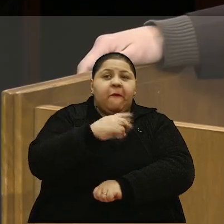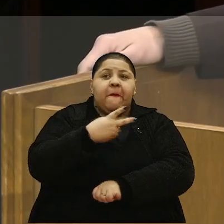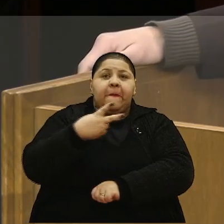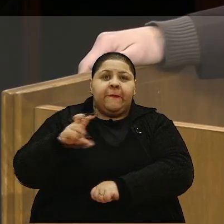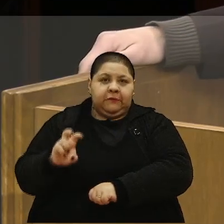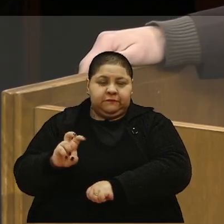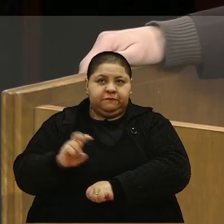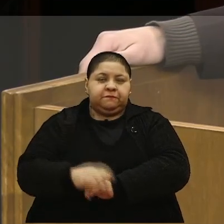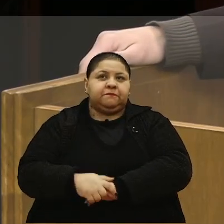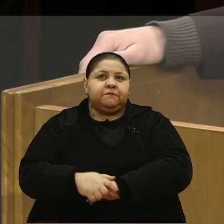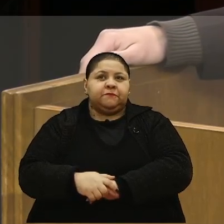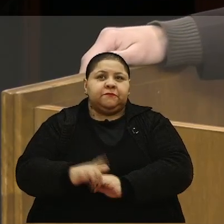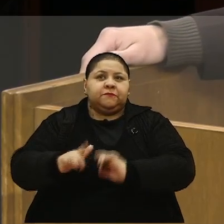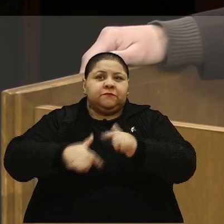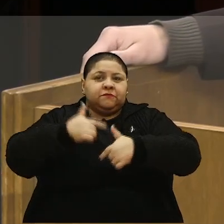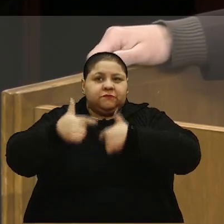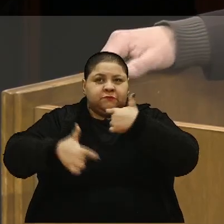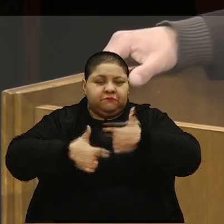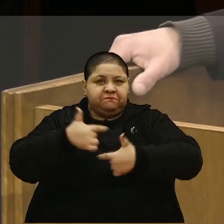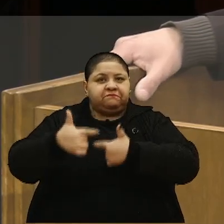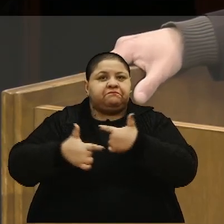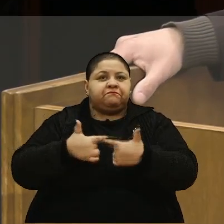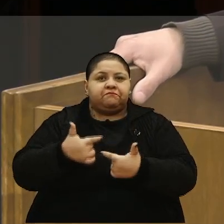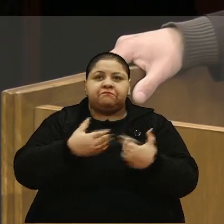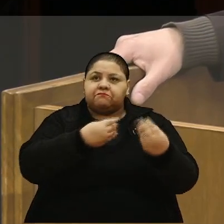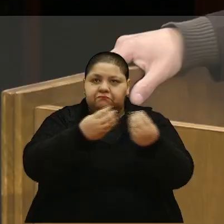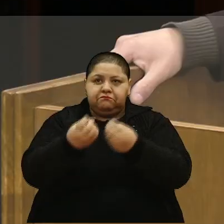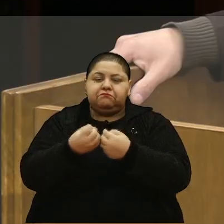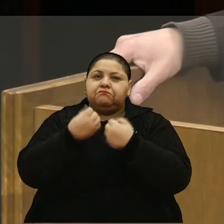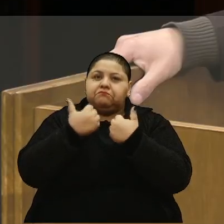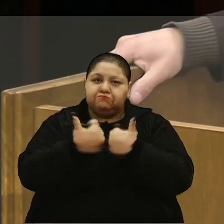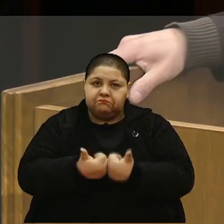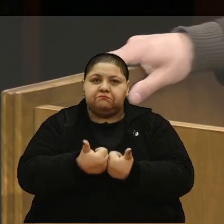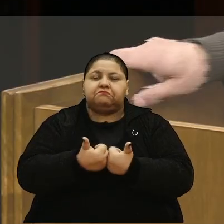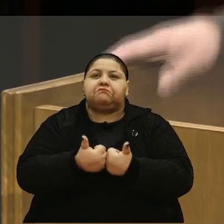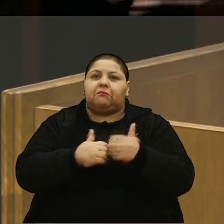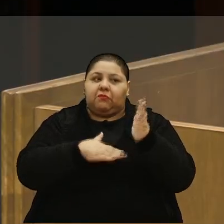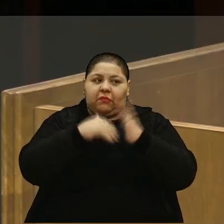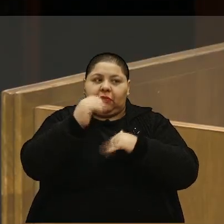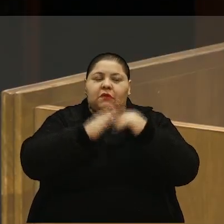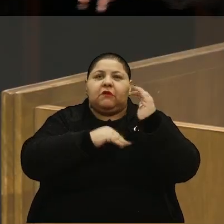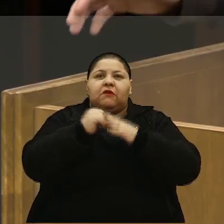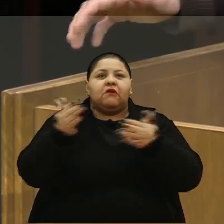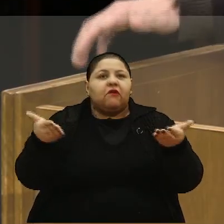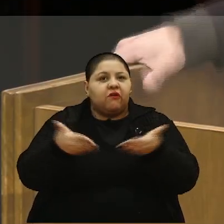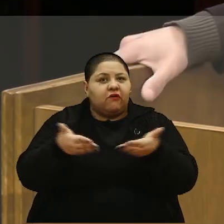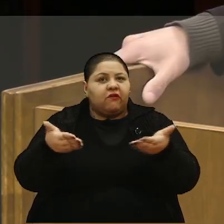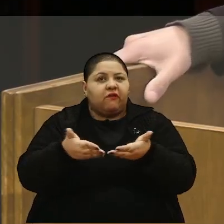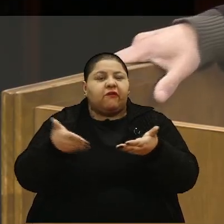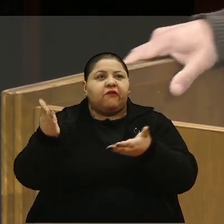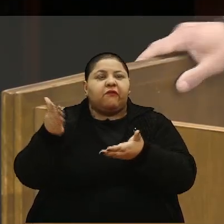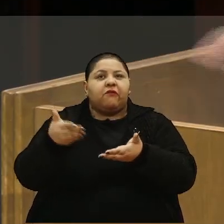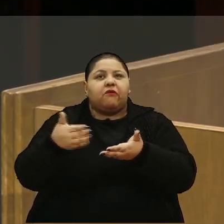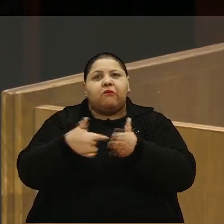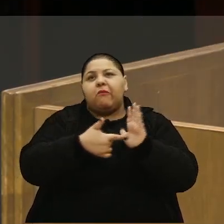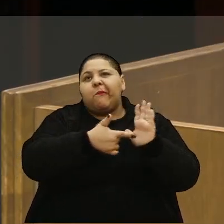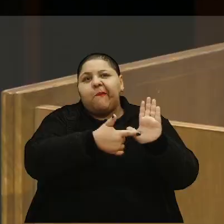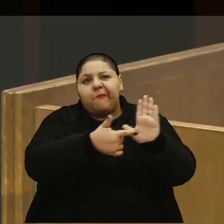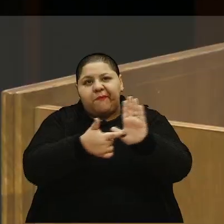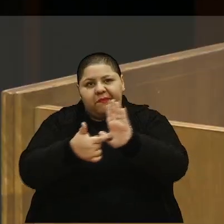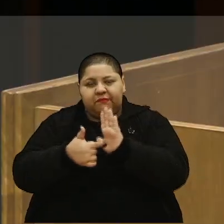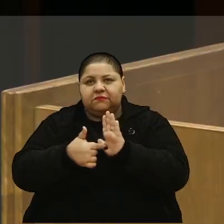3563-2025. E o trabalho foi, de fato, muito bem feito, muito bem executado. E agora a gente faz questão, se possível,